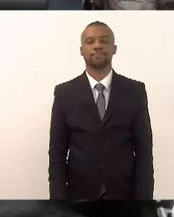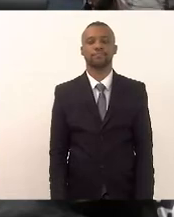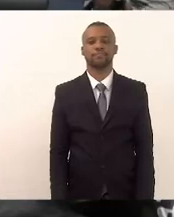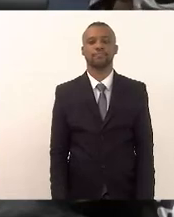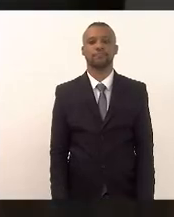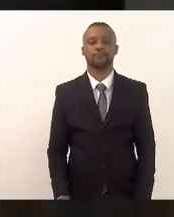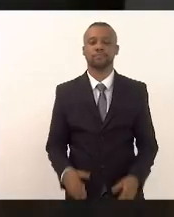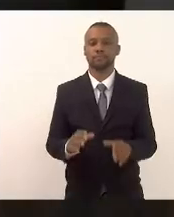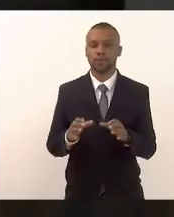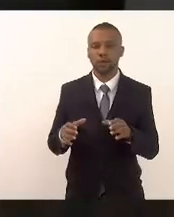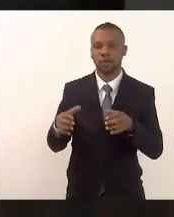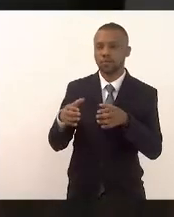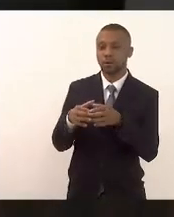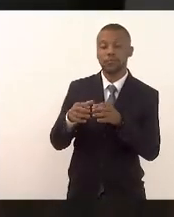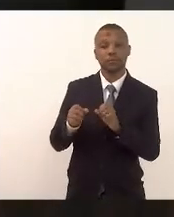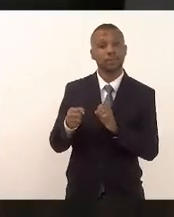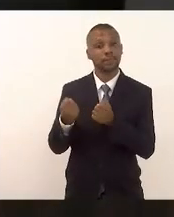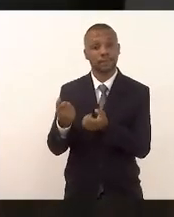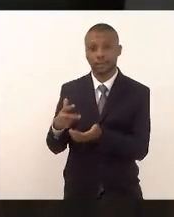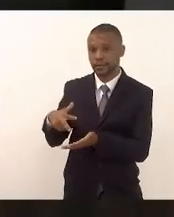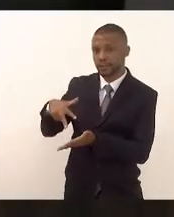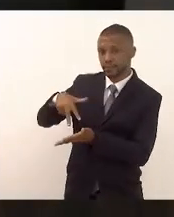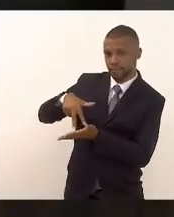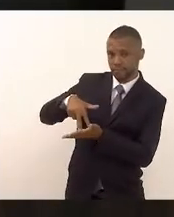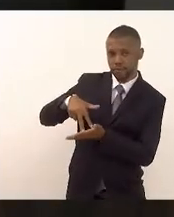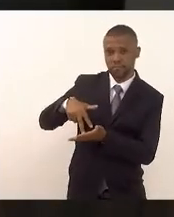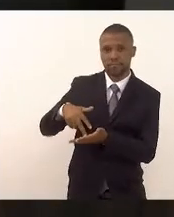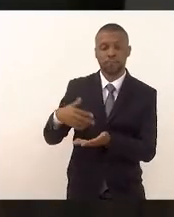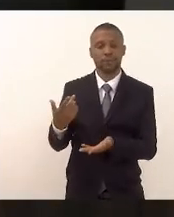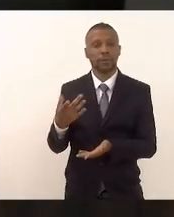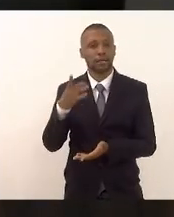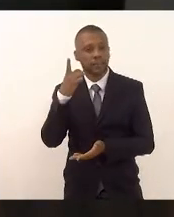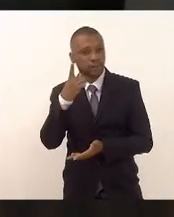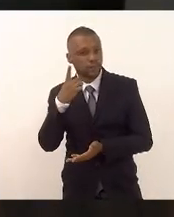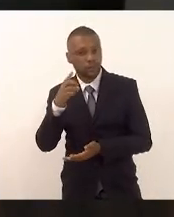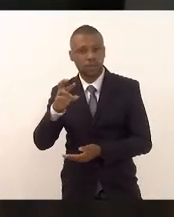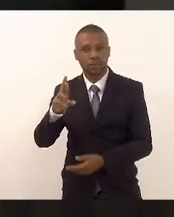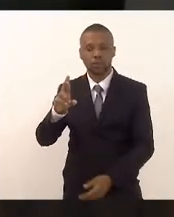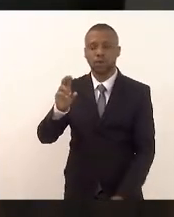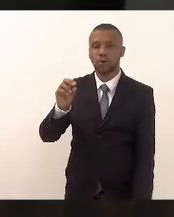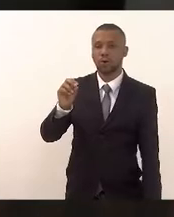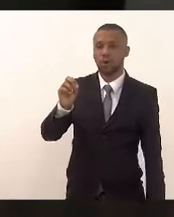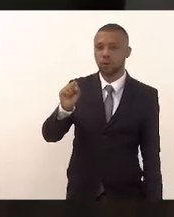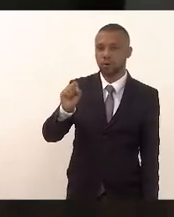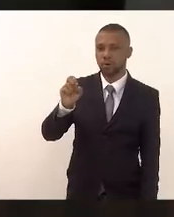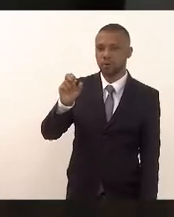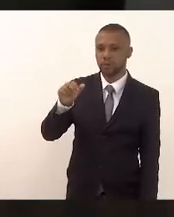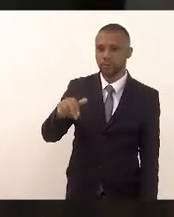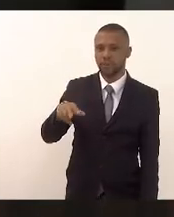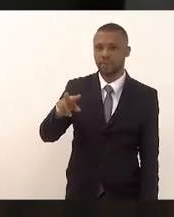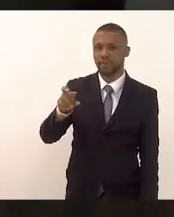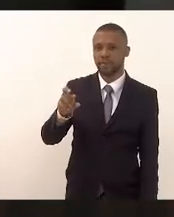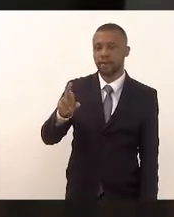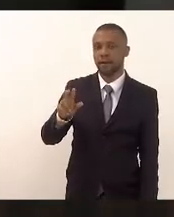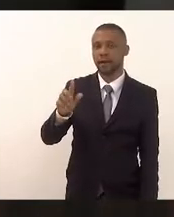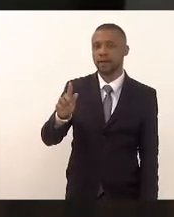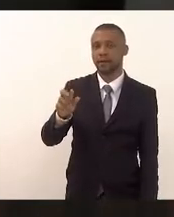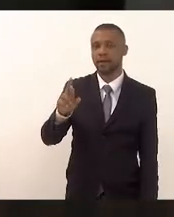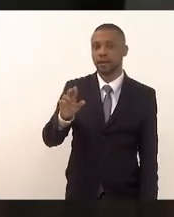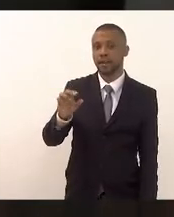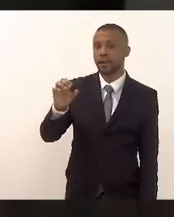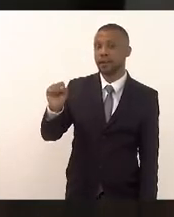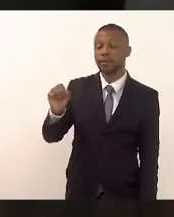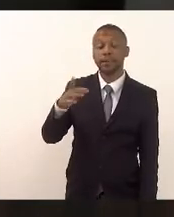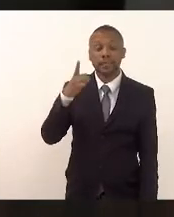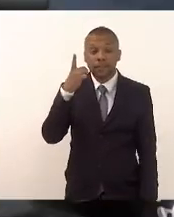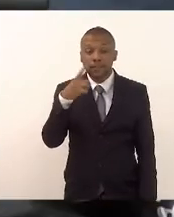Pela Comissão de Defesa Civil, deputado Rosenberg Reis. Deputado Rosenberg Reis. Deputado